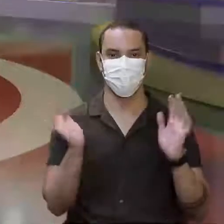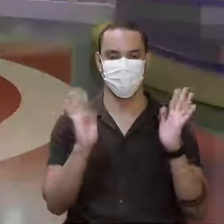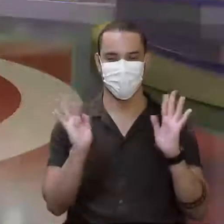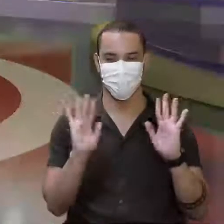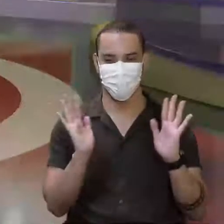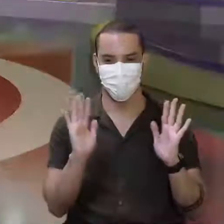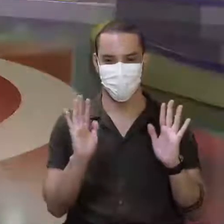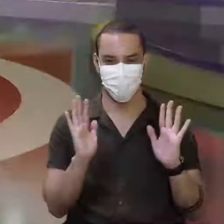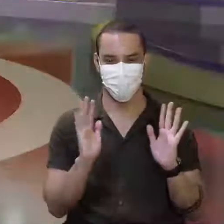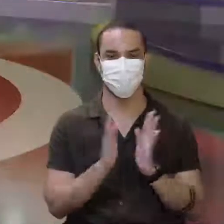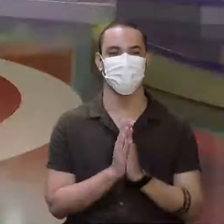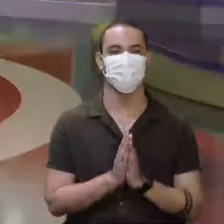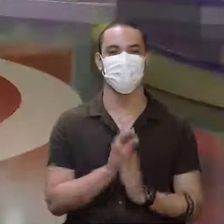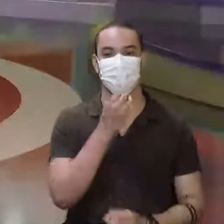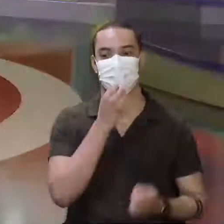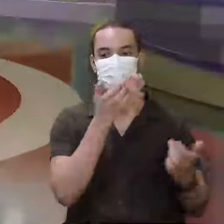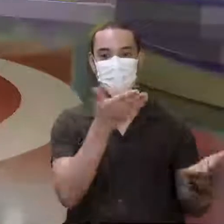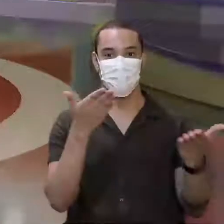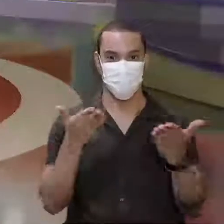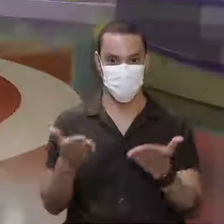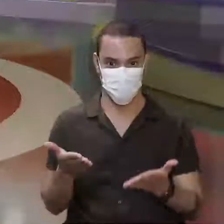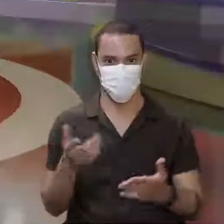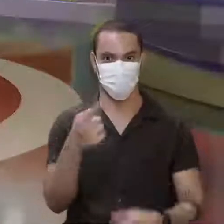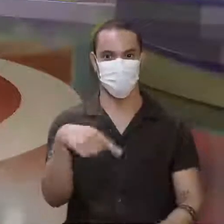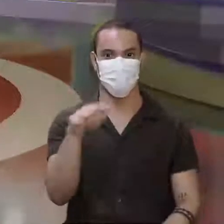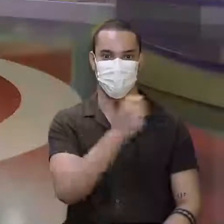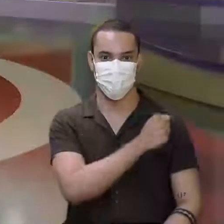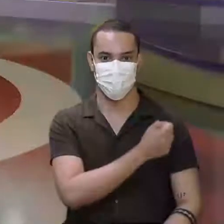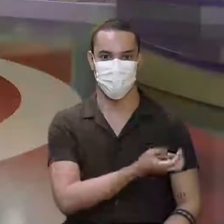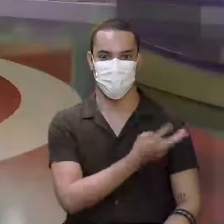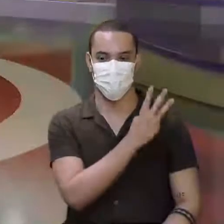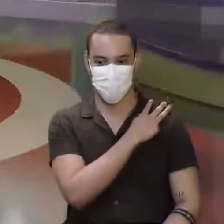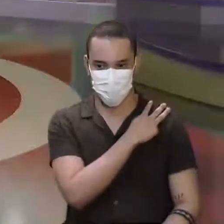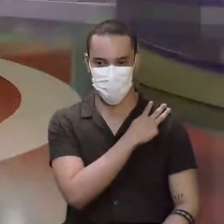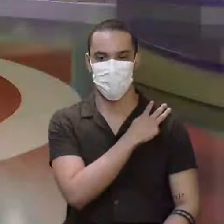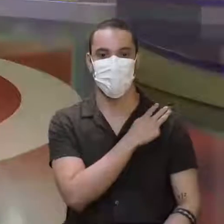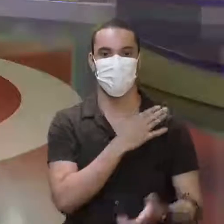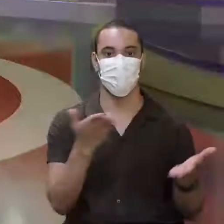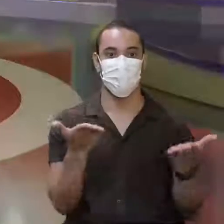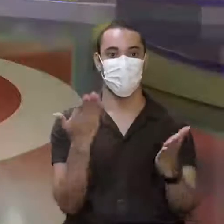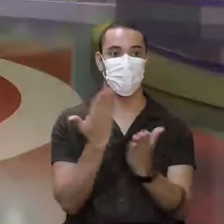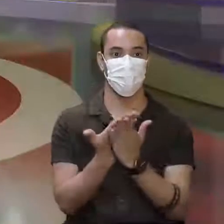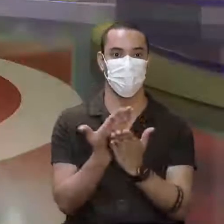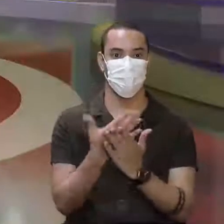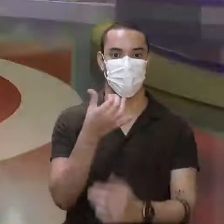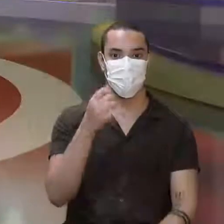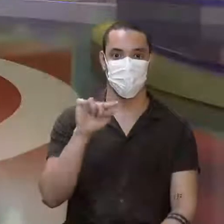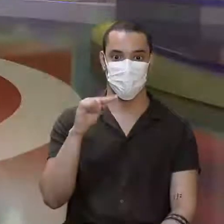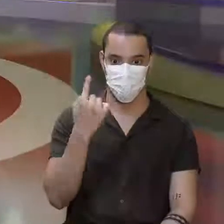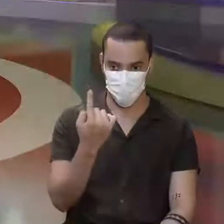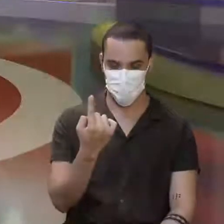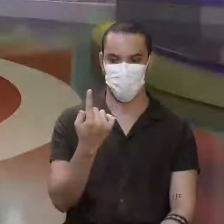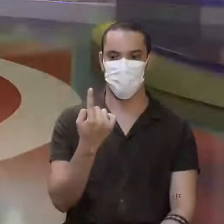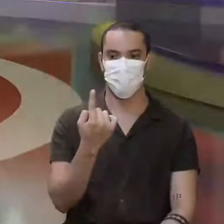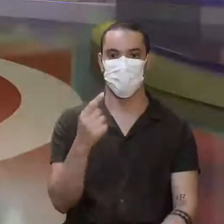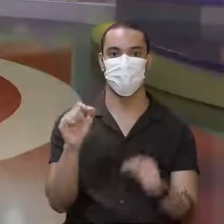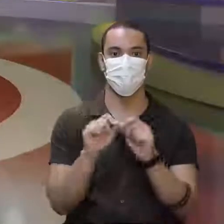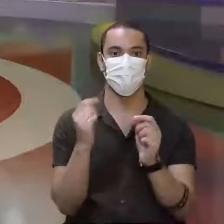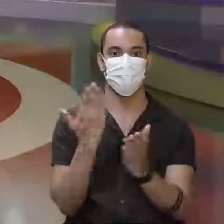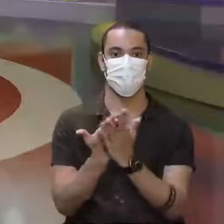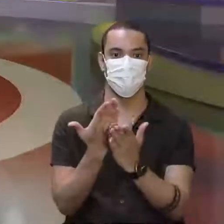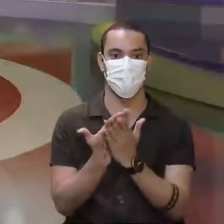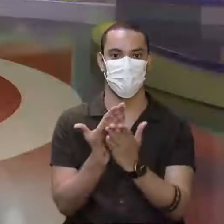Hey guys, what's up and welcome! Sejam todos muito bem-vindos, alunos do terceiro ano. Estamos aqui com a nossa aula 6.1 e vai ser uma aula